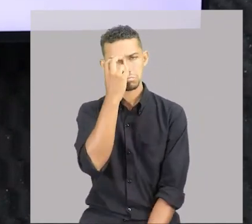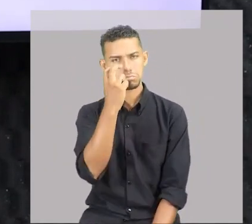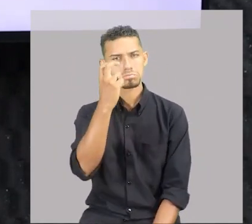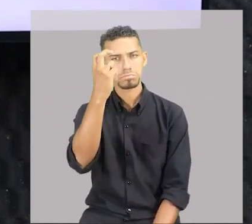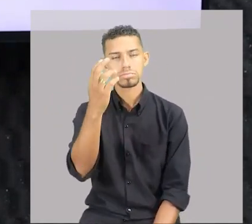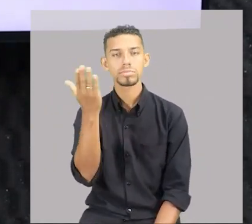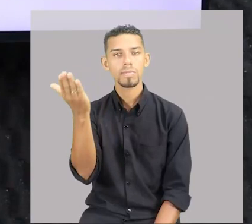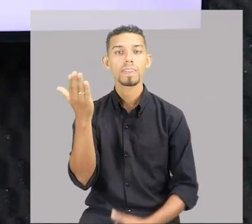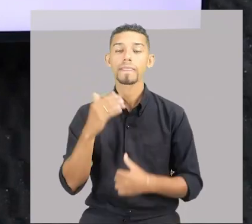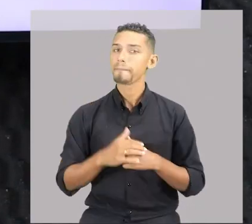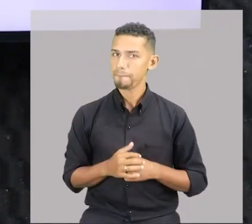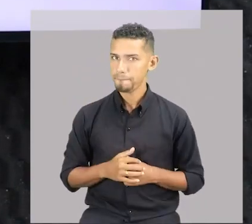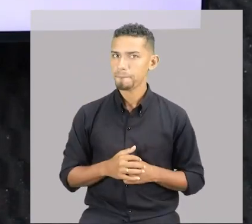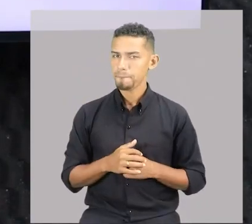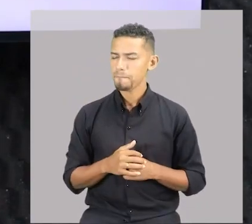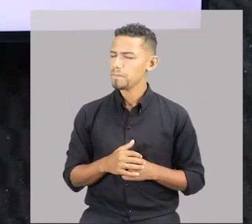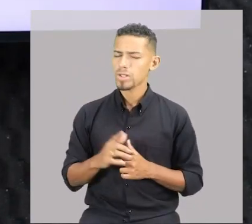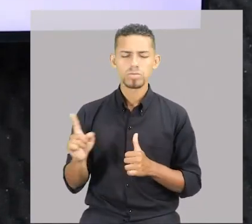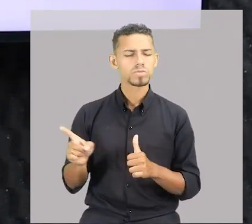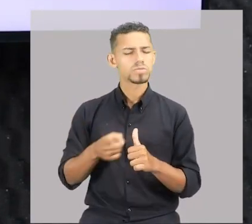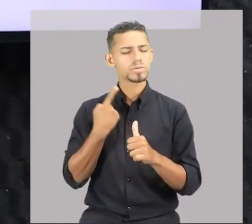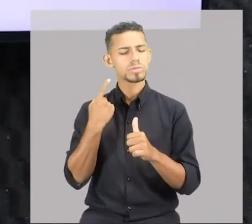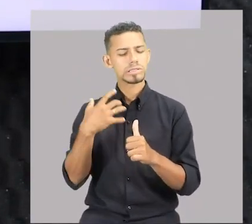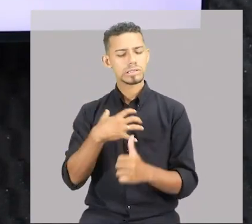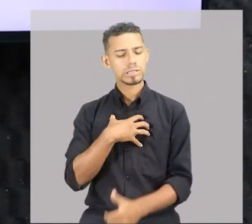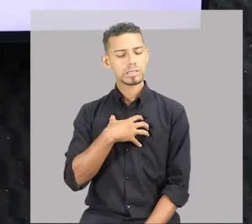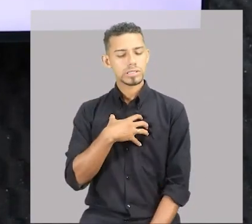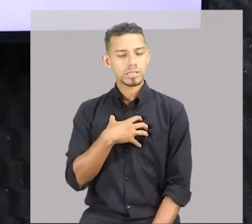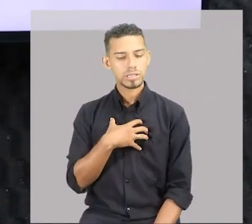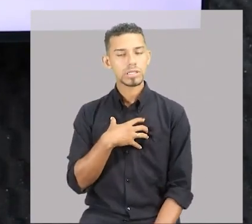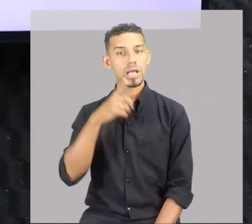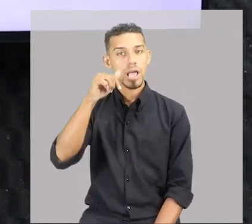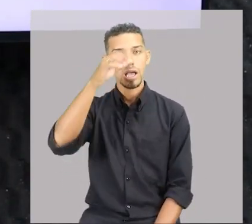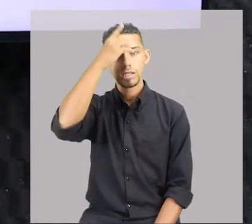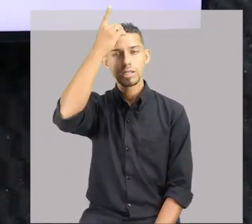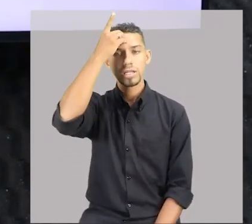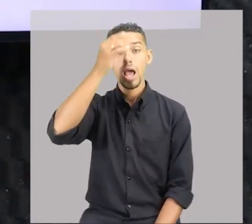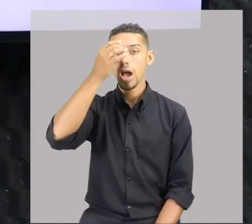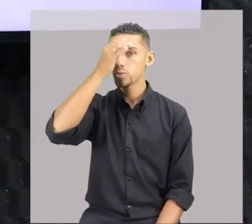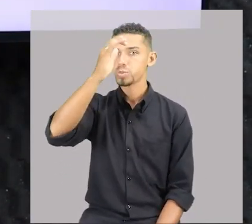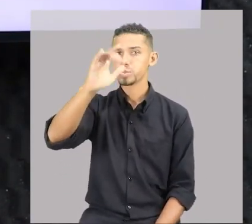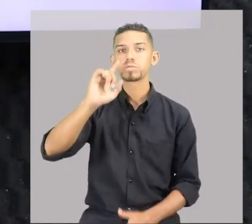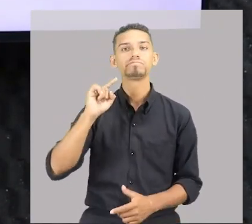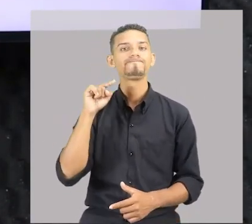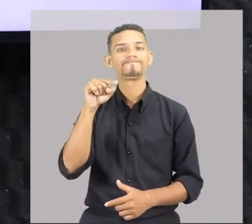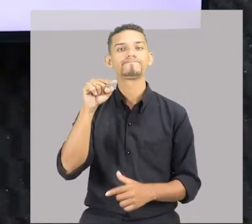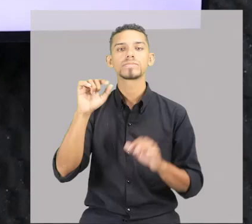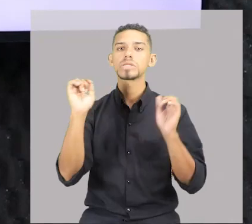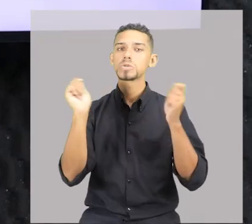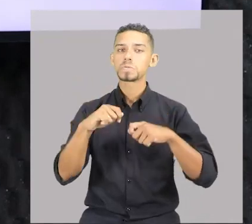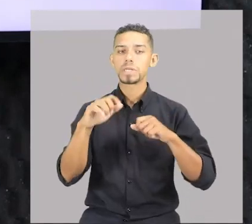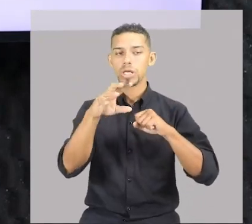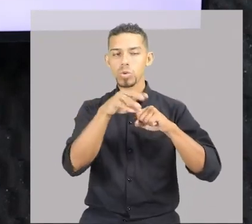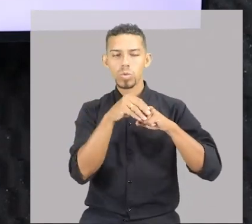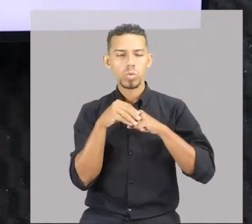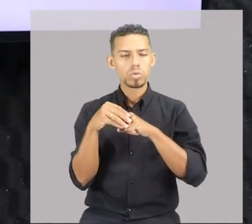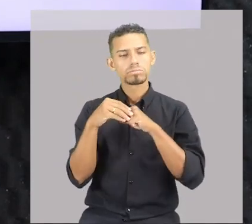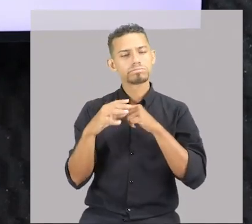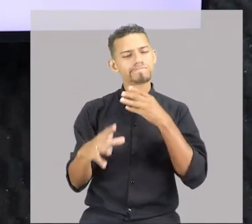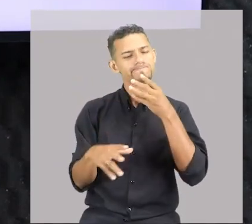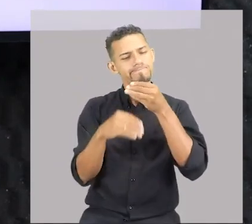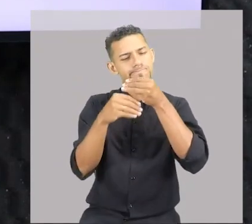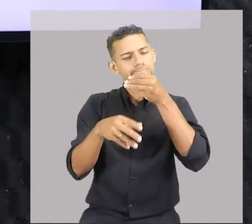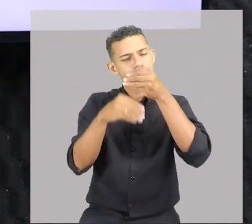inteligente. Então esse primeiro sentido denota essa ideia, de que a cultura se refere ao conhecimento acumulado que